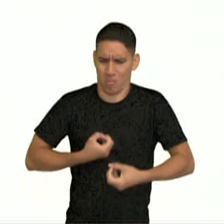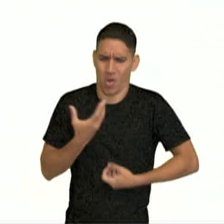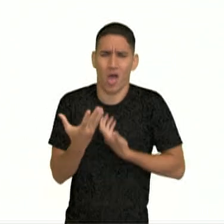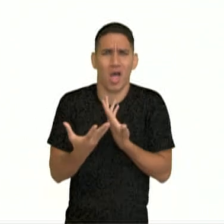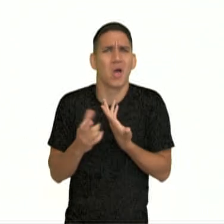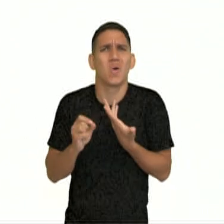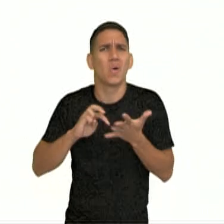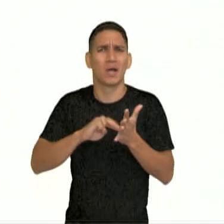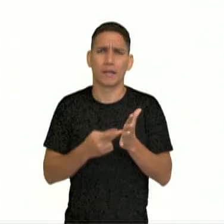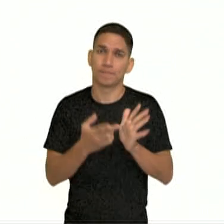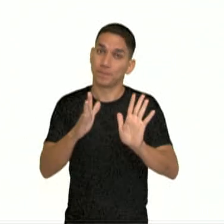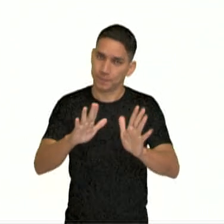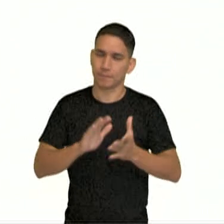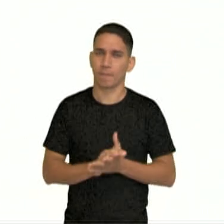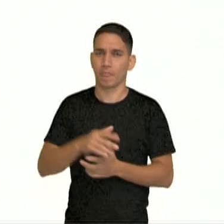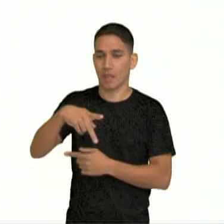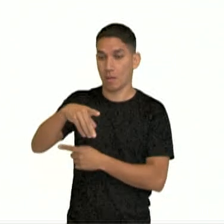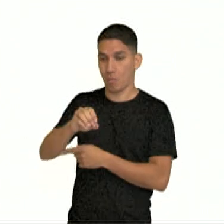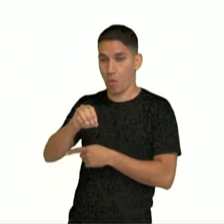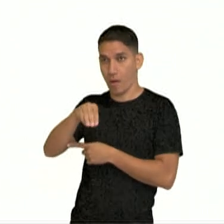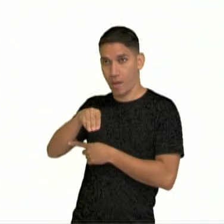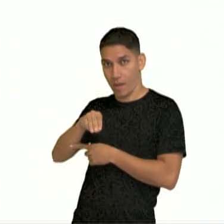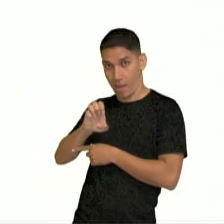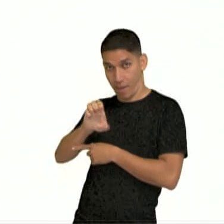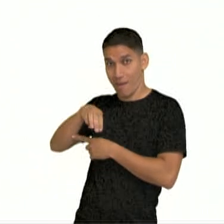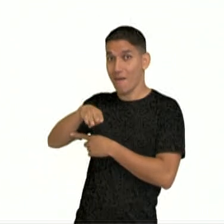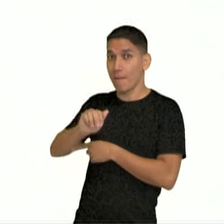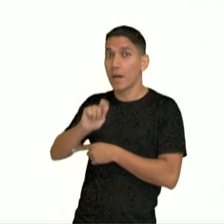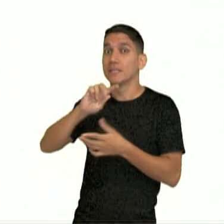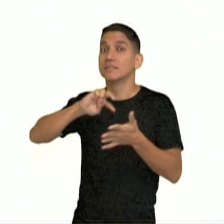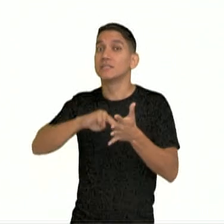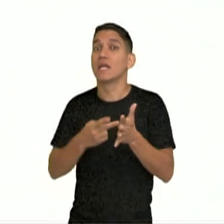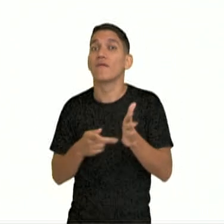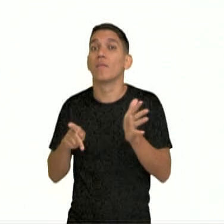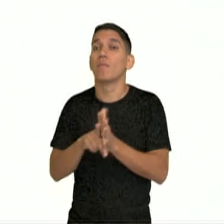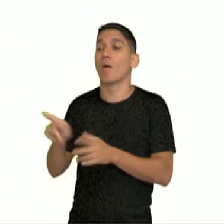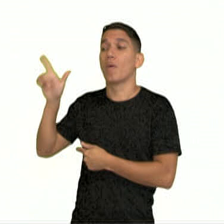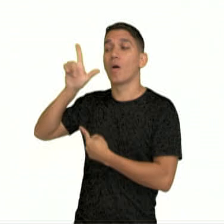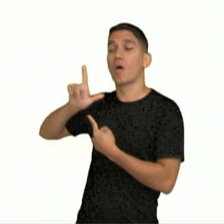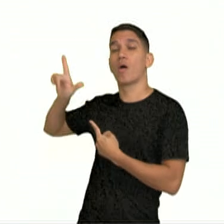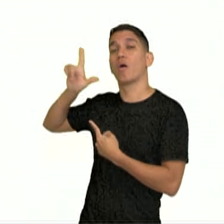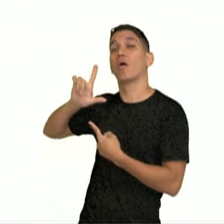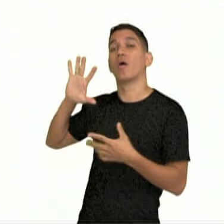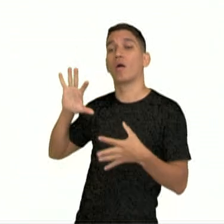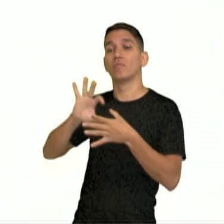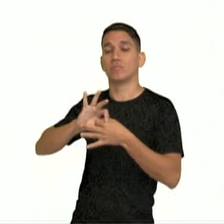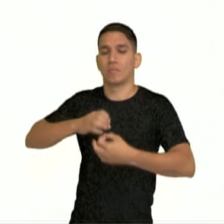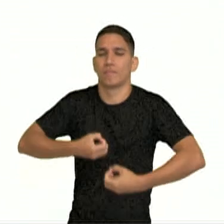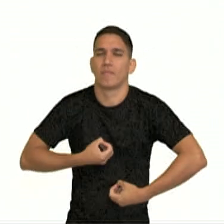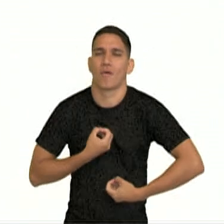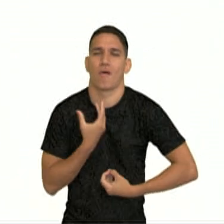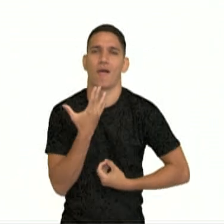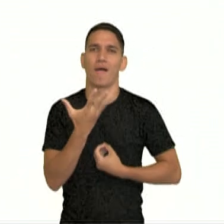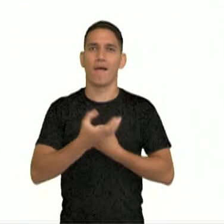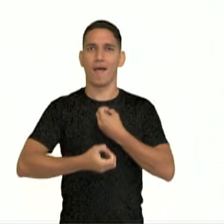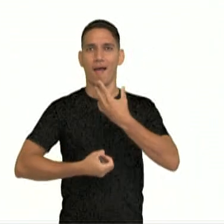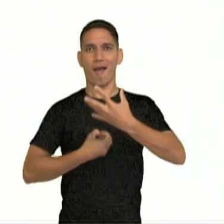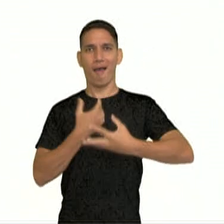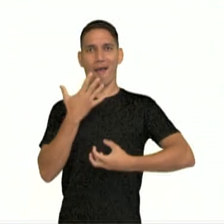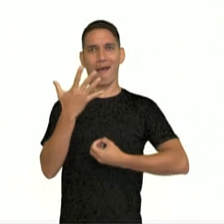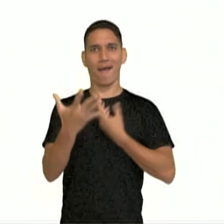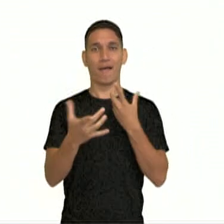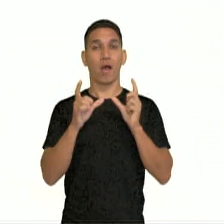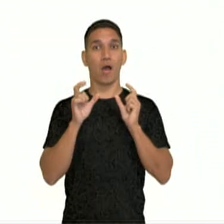Então, poema é uma obra literária que pertence ao gênero da poesia e